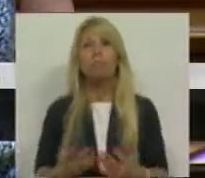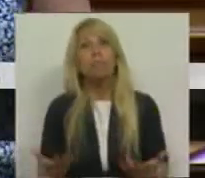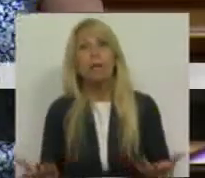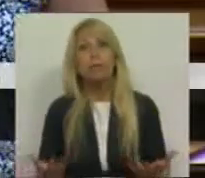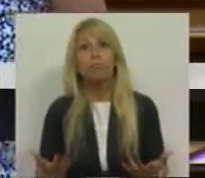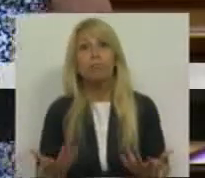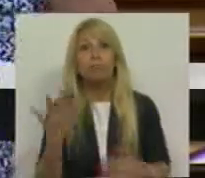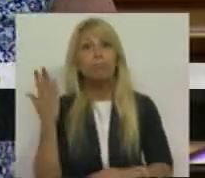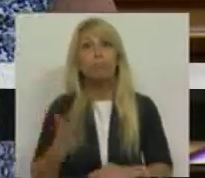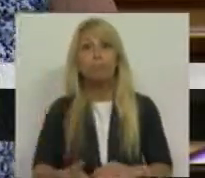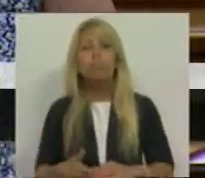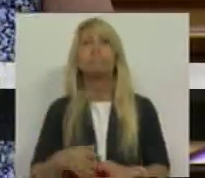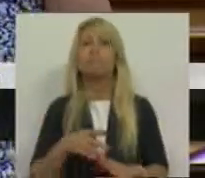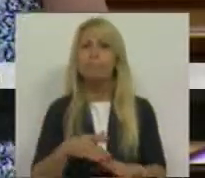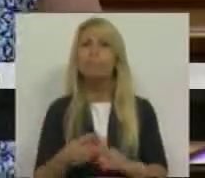entretanto